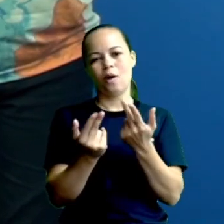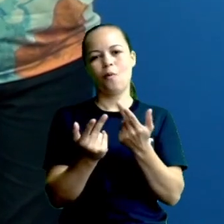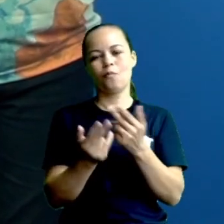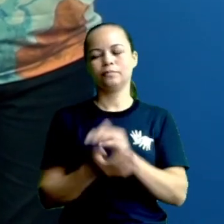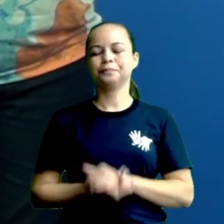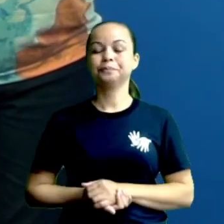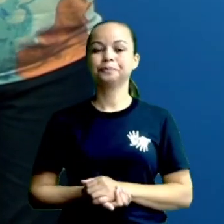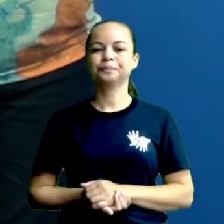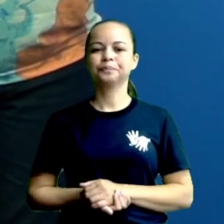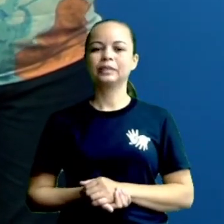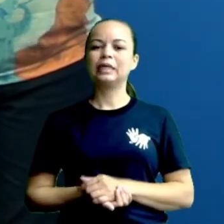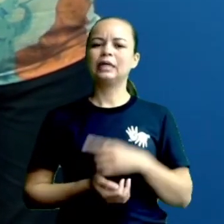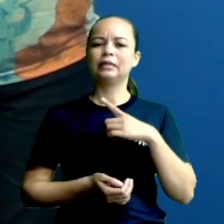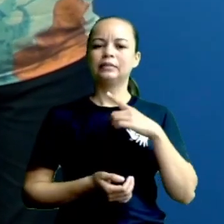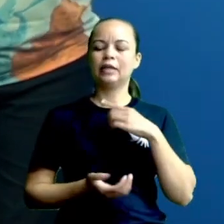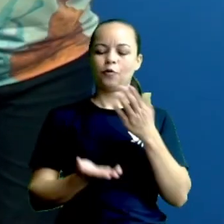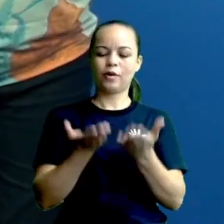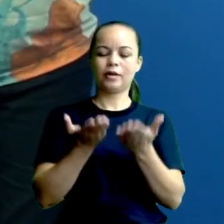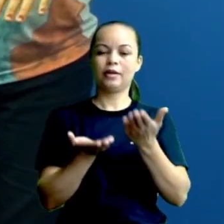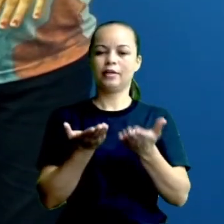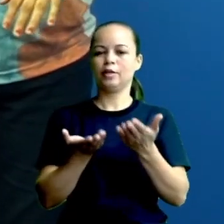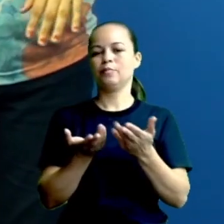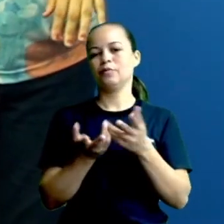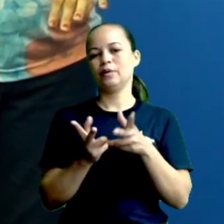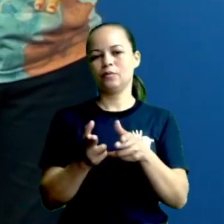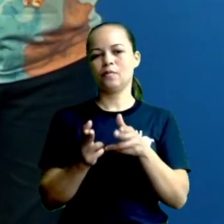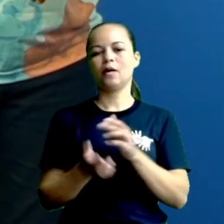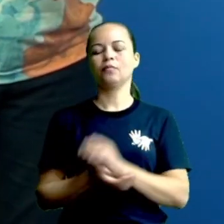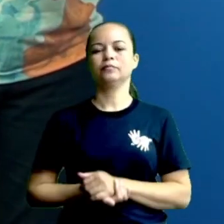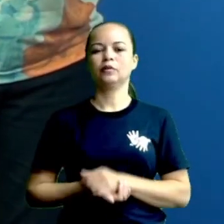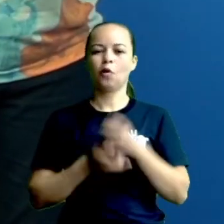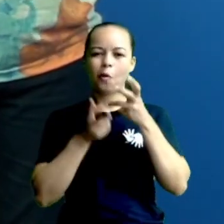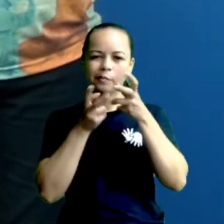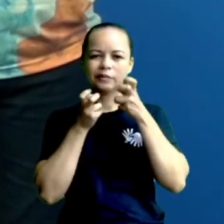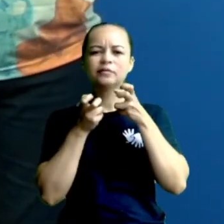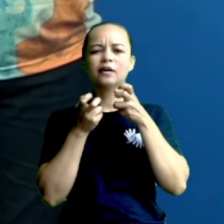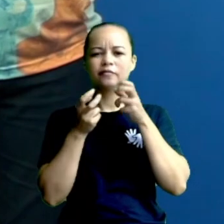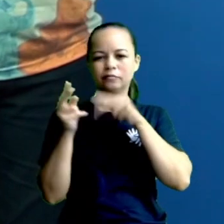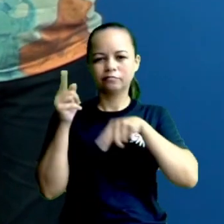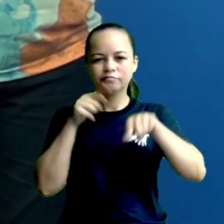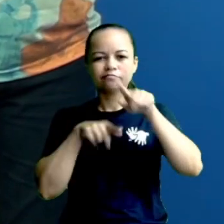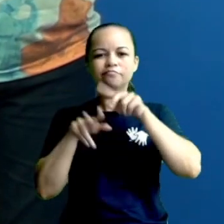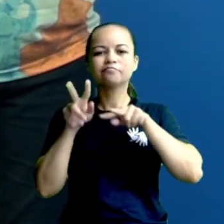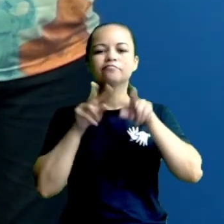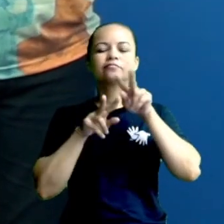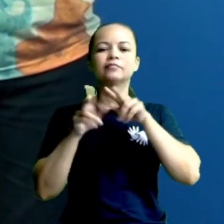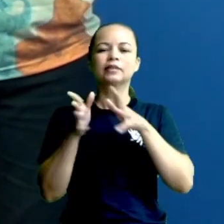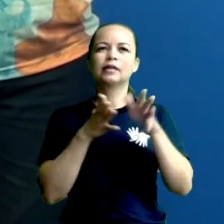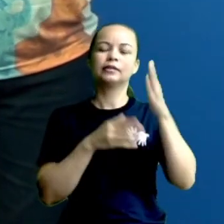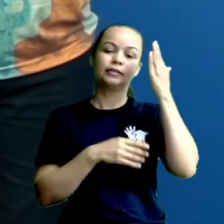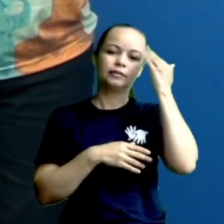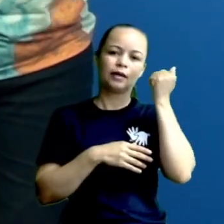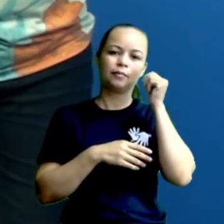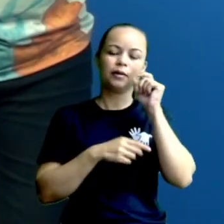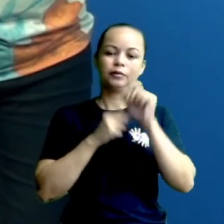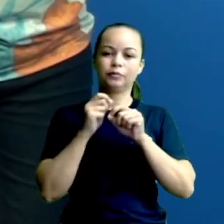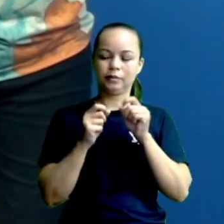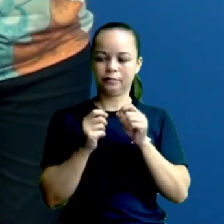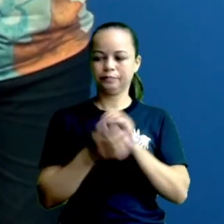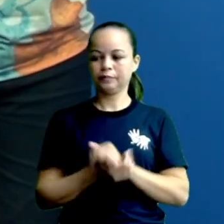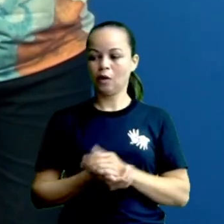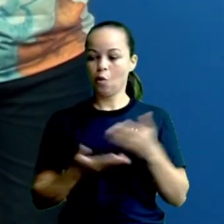né É mesmo equilíbrio então dá observada e sabendo que